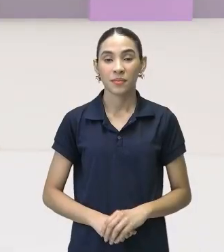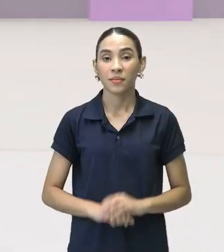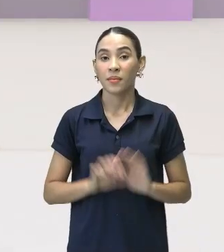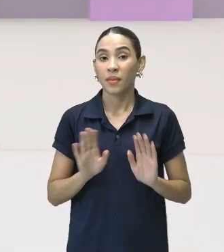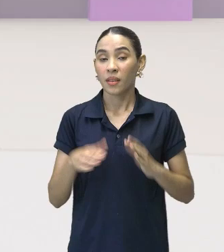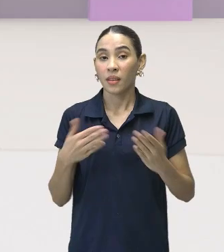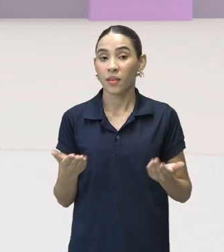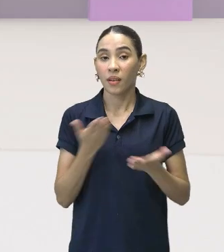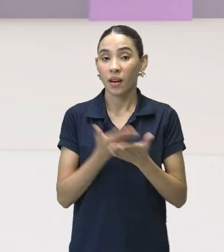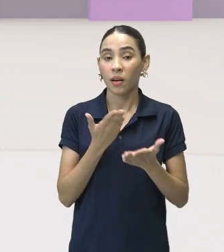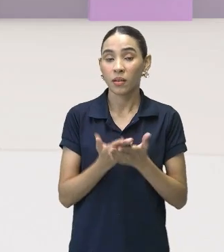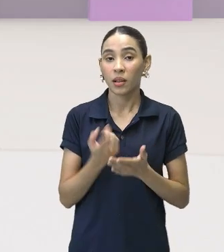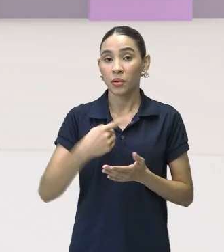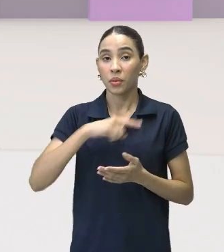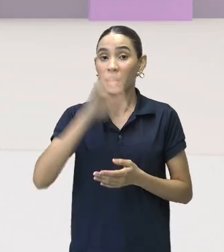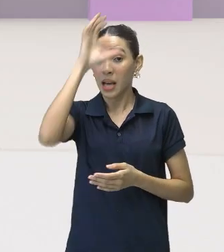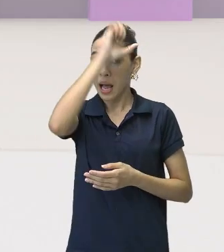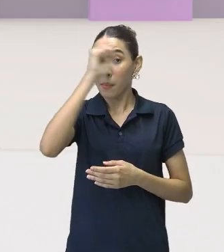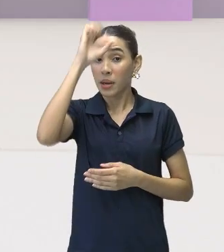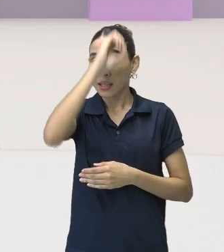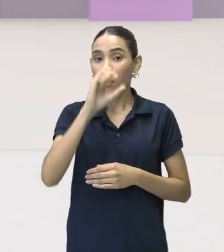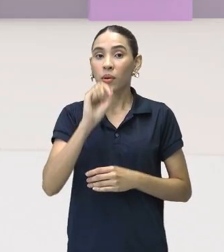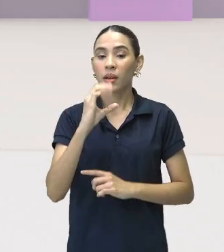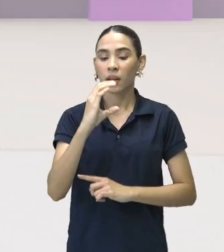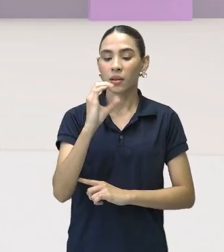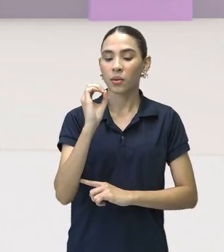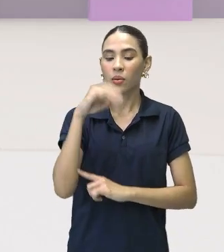E nessa aula vamos aprender sobre